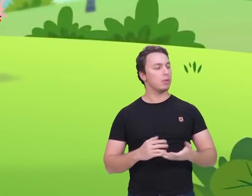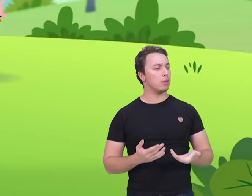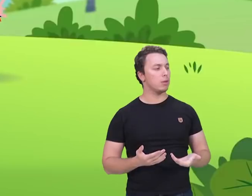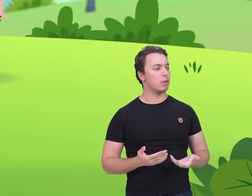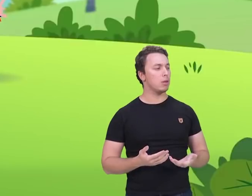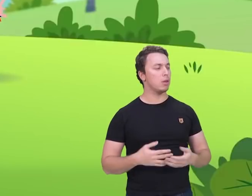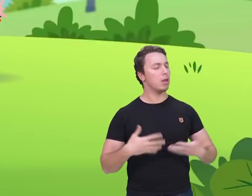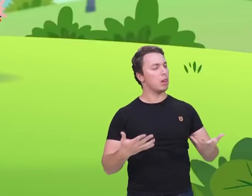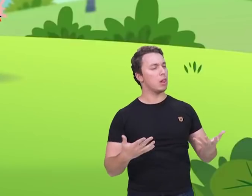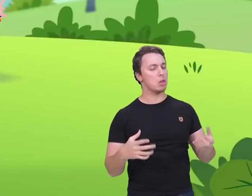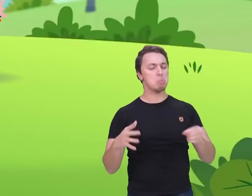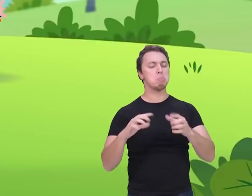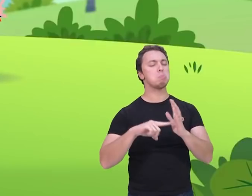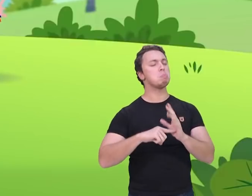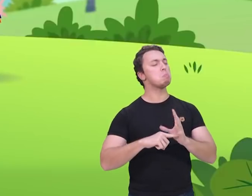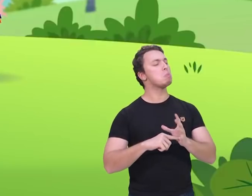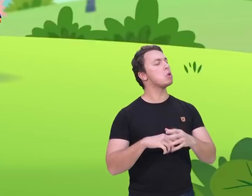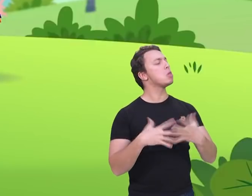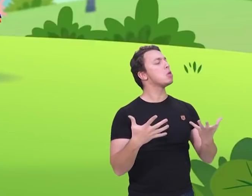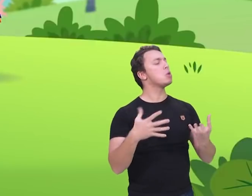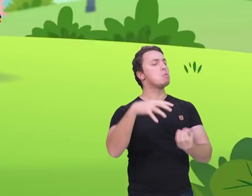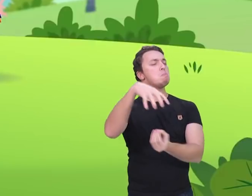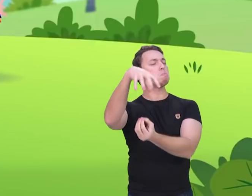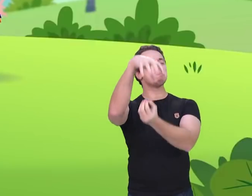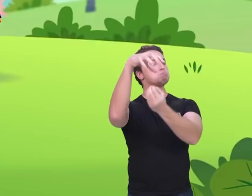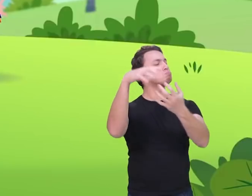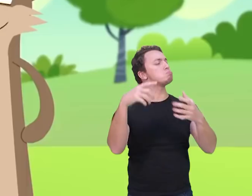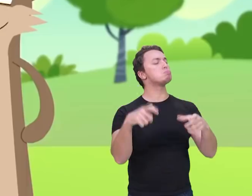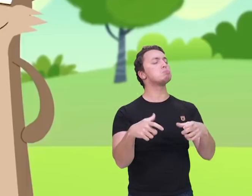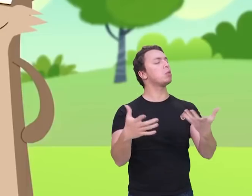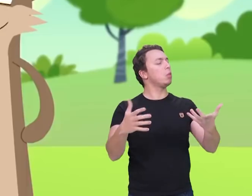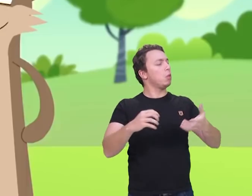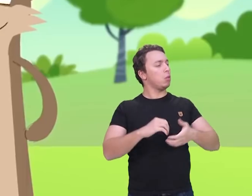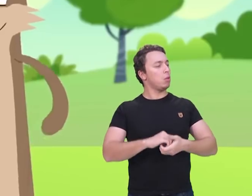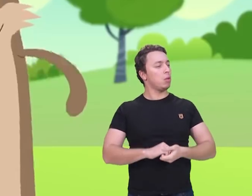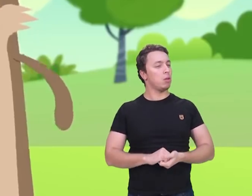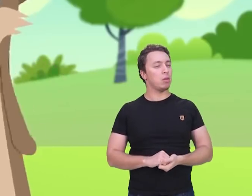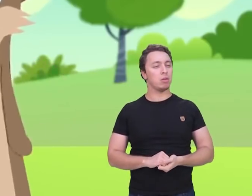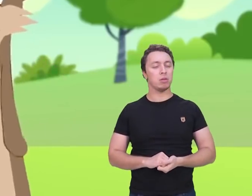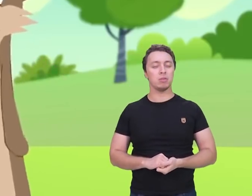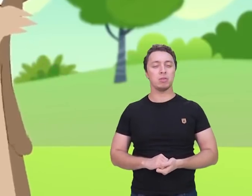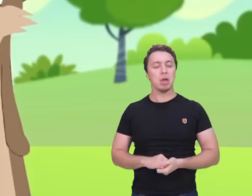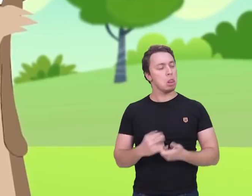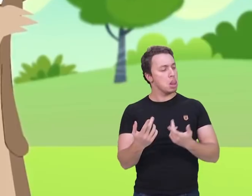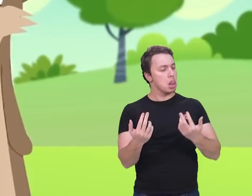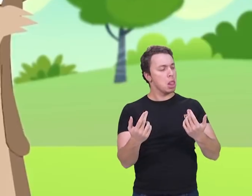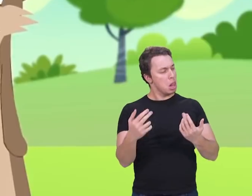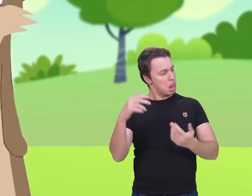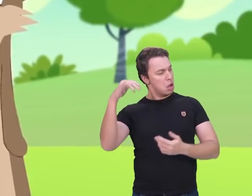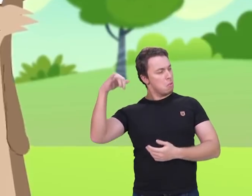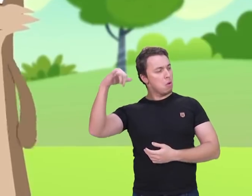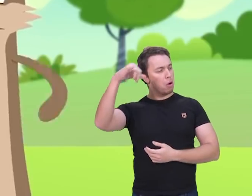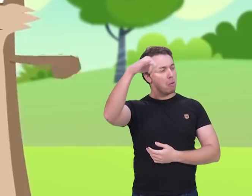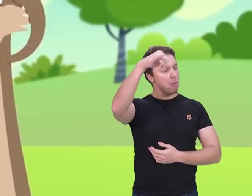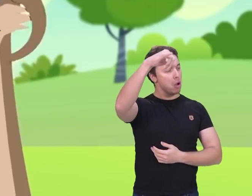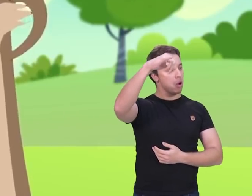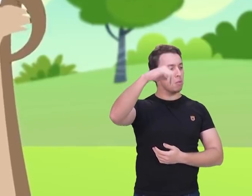Luna, aonde fica o motor do balão? Ele deve ter um motor, né? Pra voar que nem um